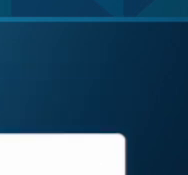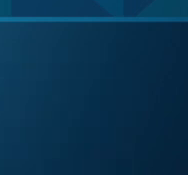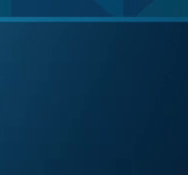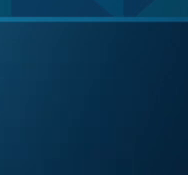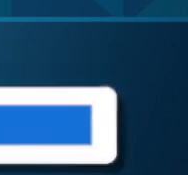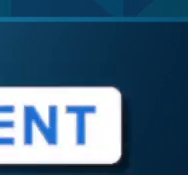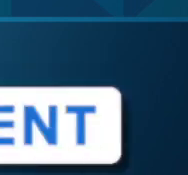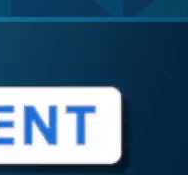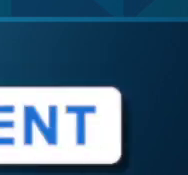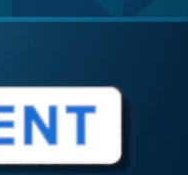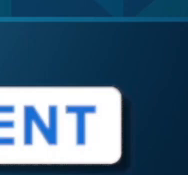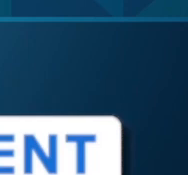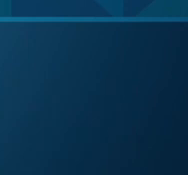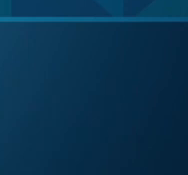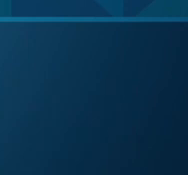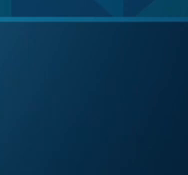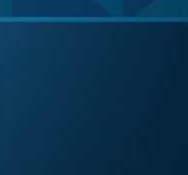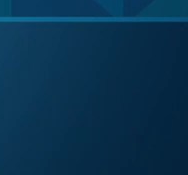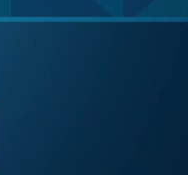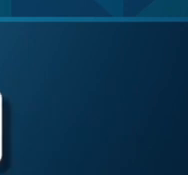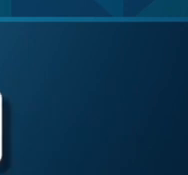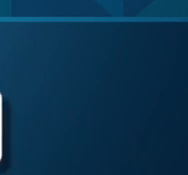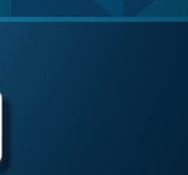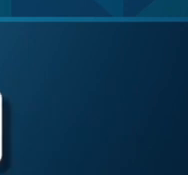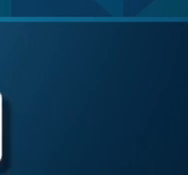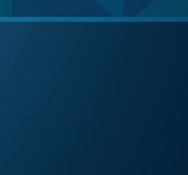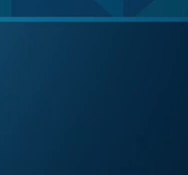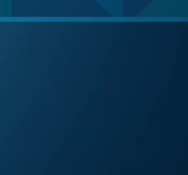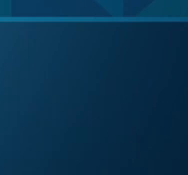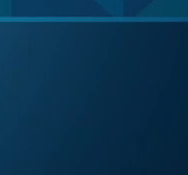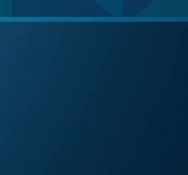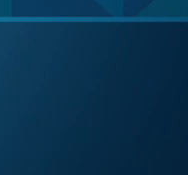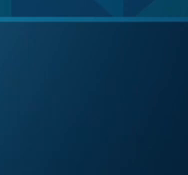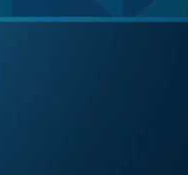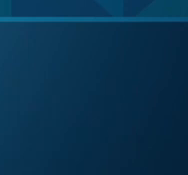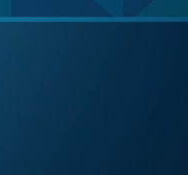notificação. Fo comentário no fahetutan va media social siraseluk.